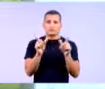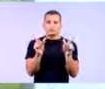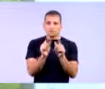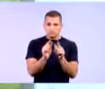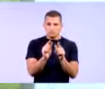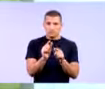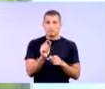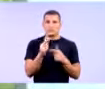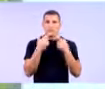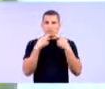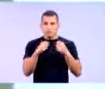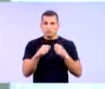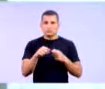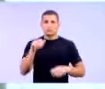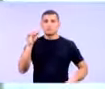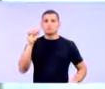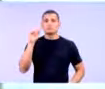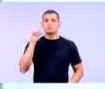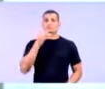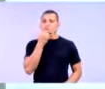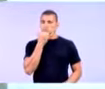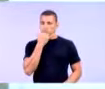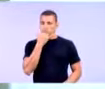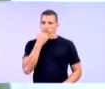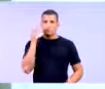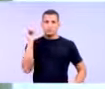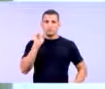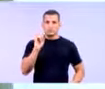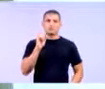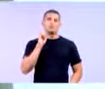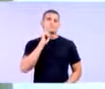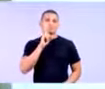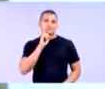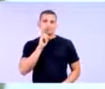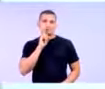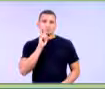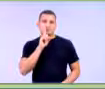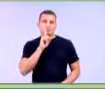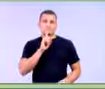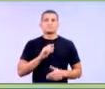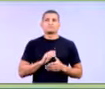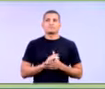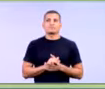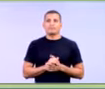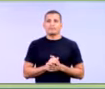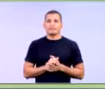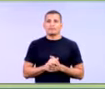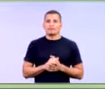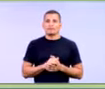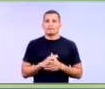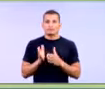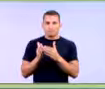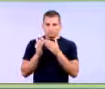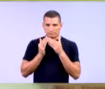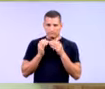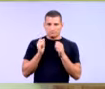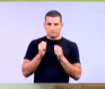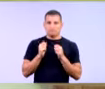espanhola. No caso, ou espanhola não, desculpa, inglês, né? Na língua inglesa, perdão. Vale pedir ajuda para o Google, professora,